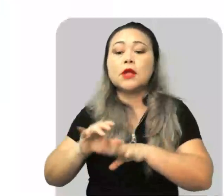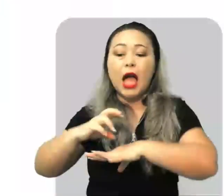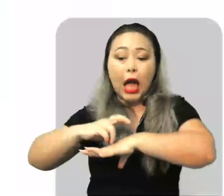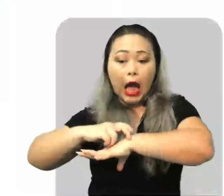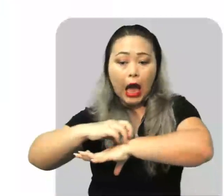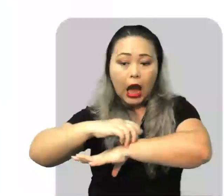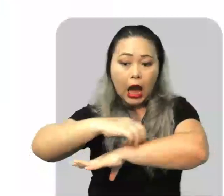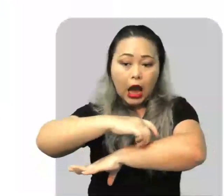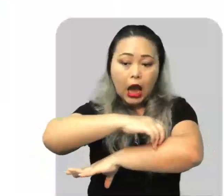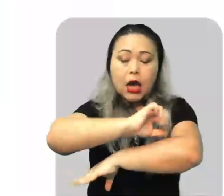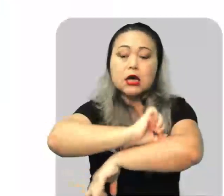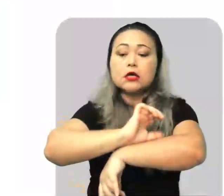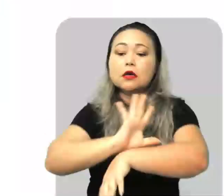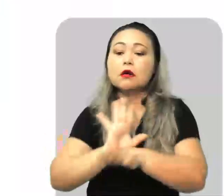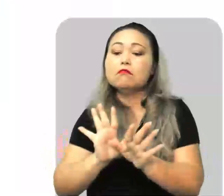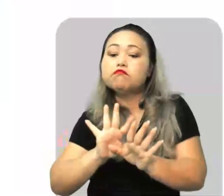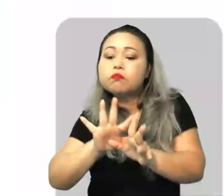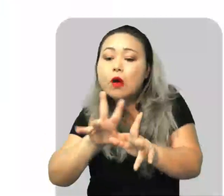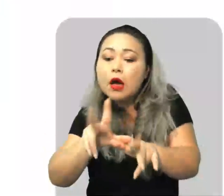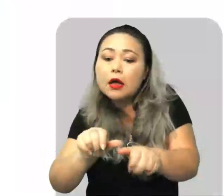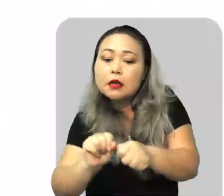caranguejos, mariposa,